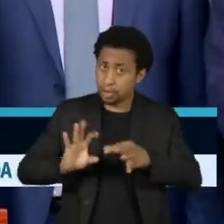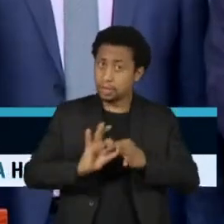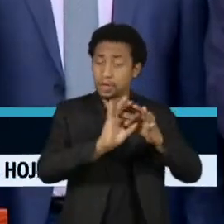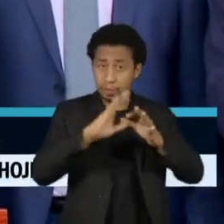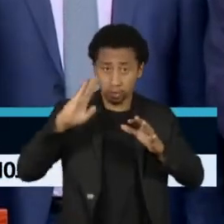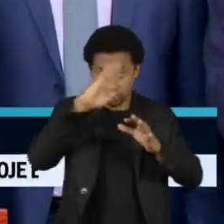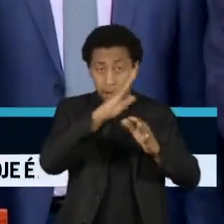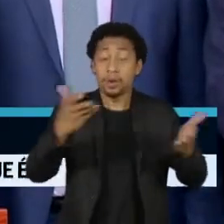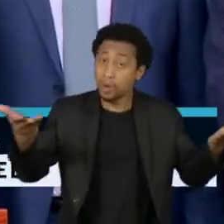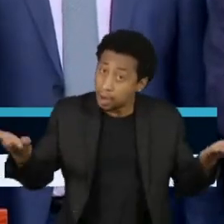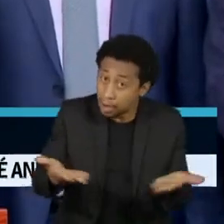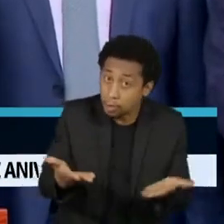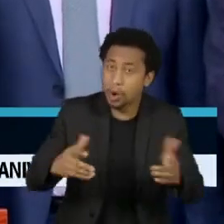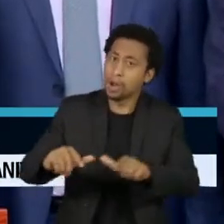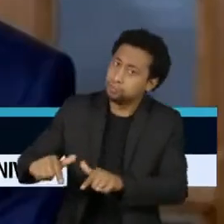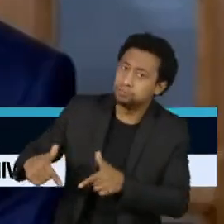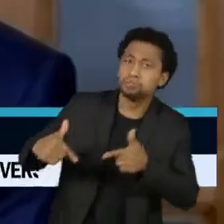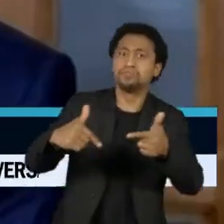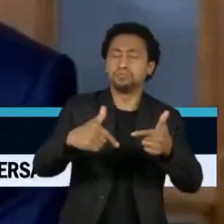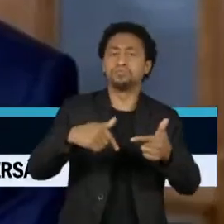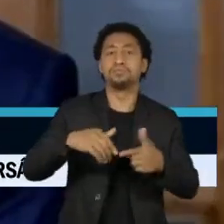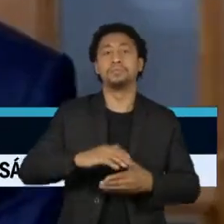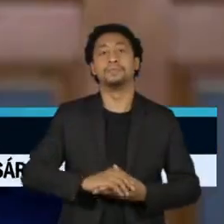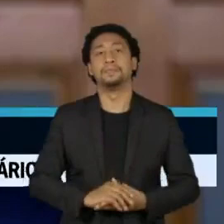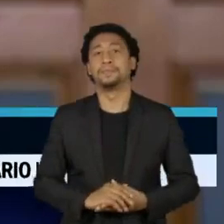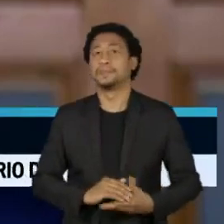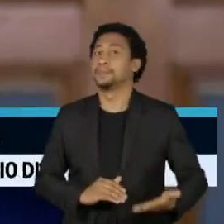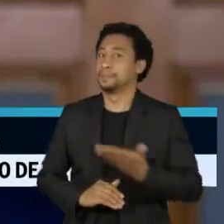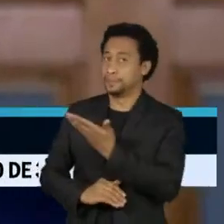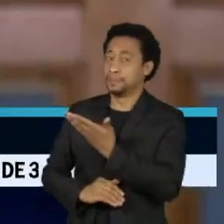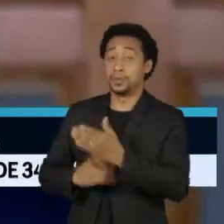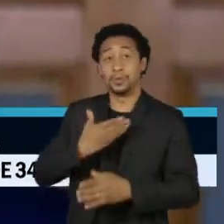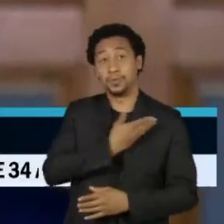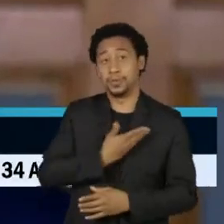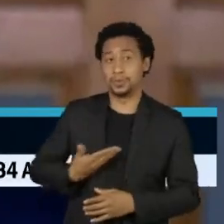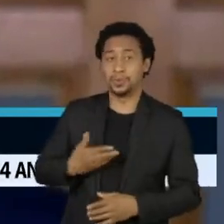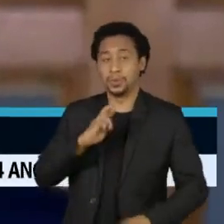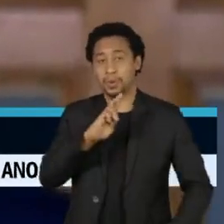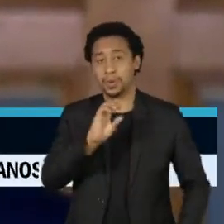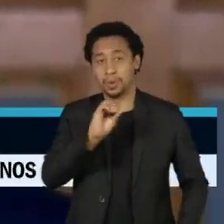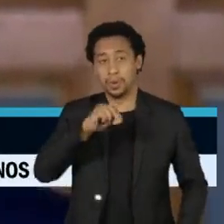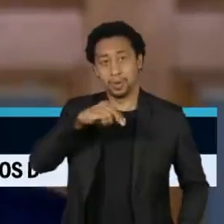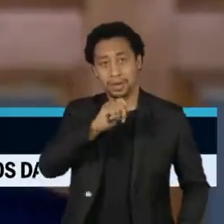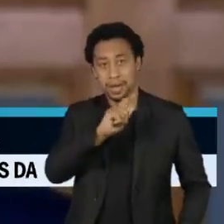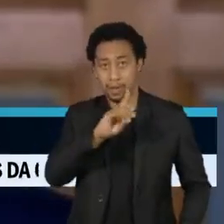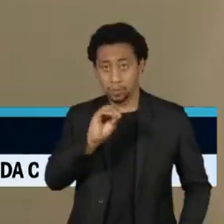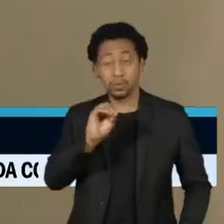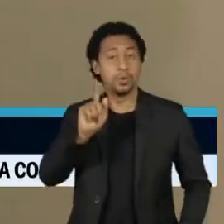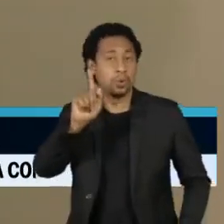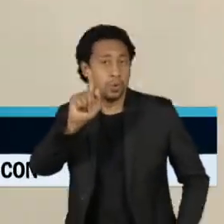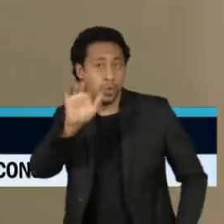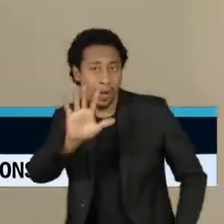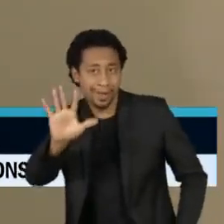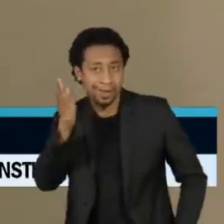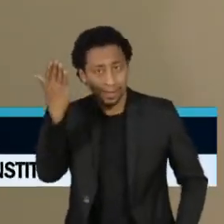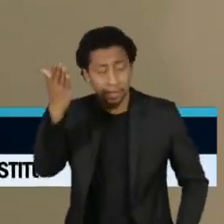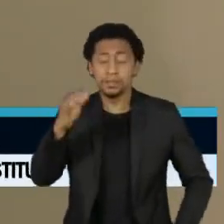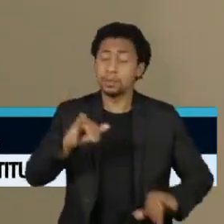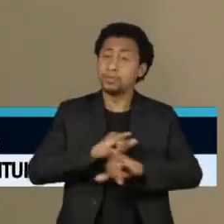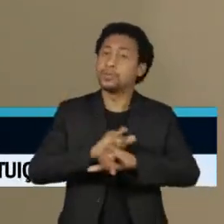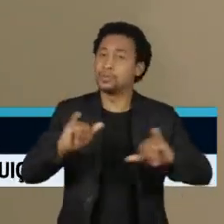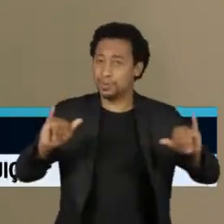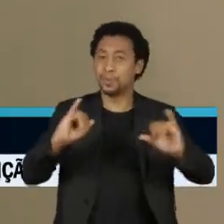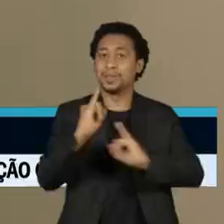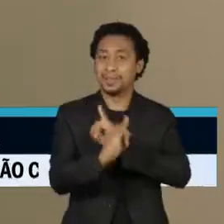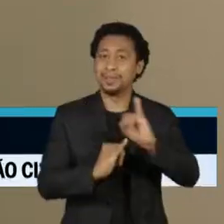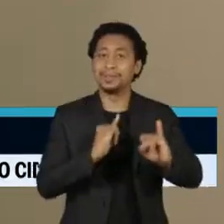agora vão entrar com mais força. Já o governador Ronaldo Caiado, de Goiás, anunciou seu apoio durante um evento virtual com